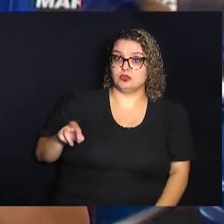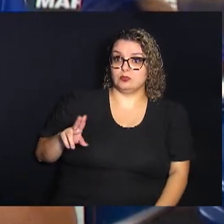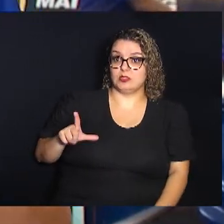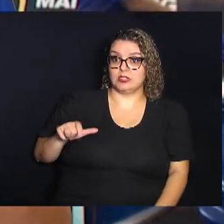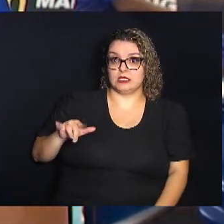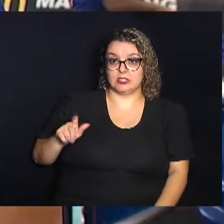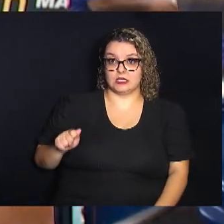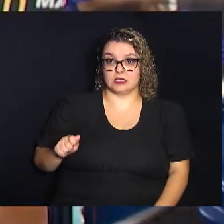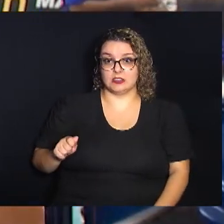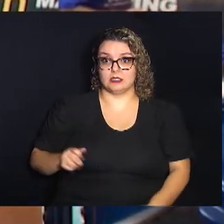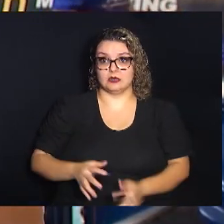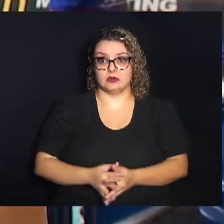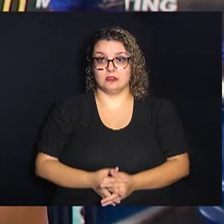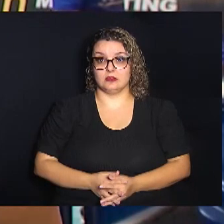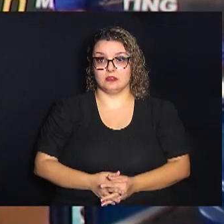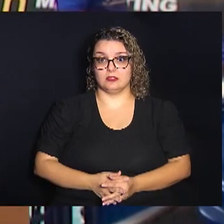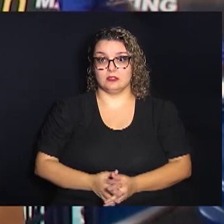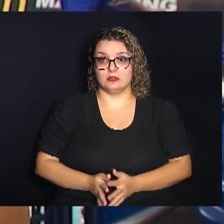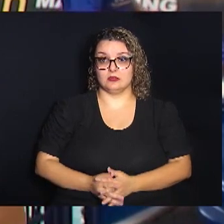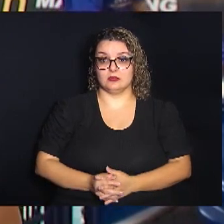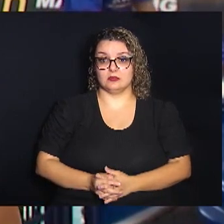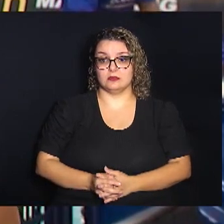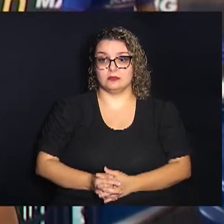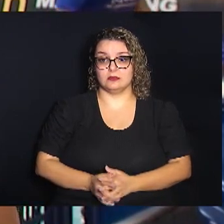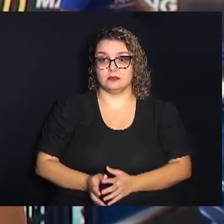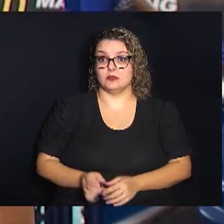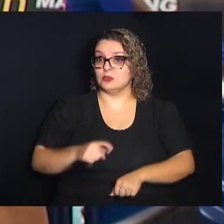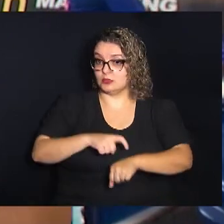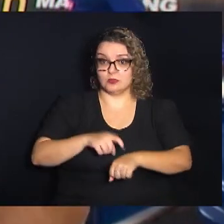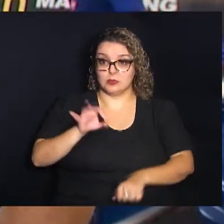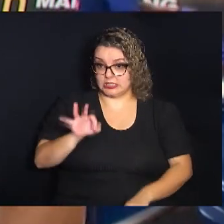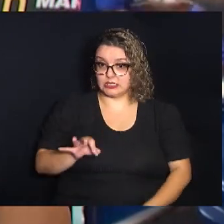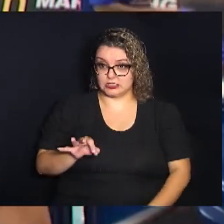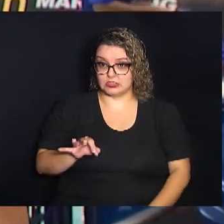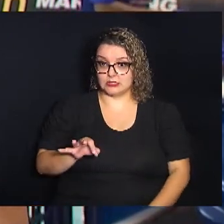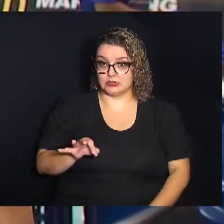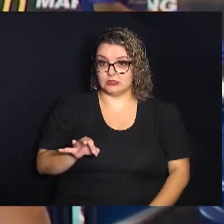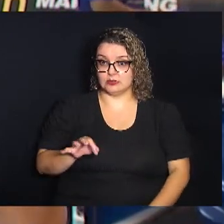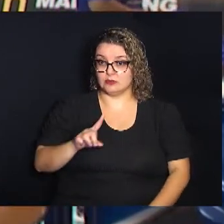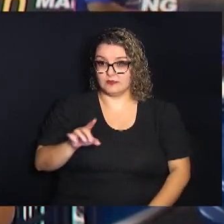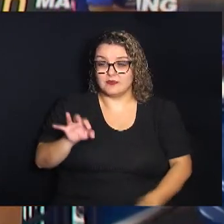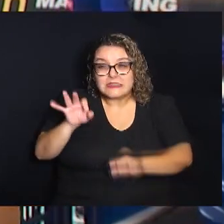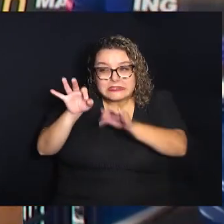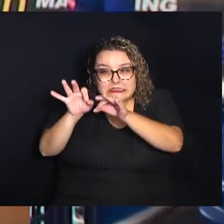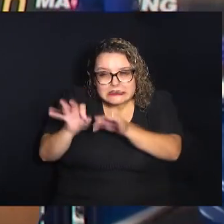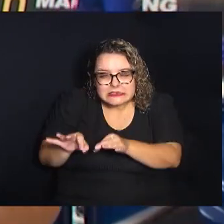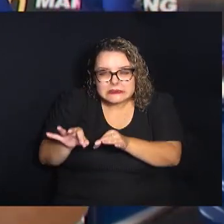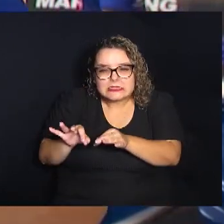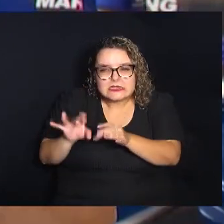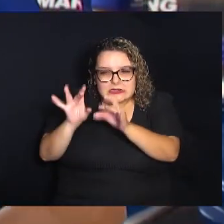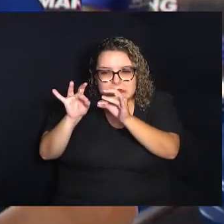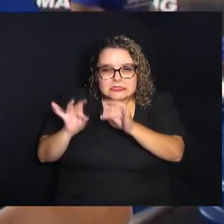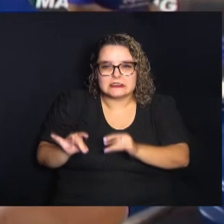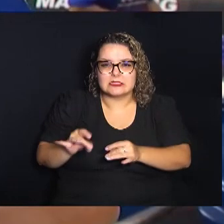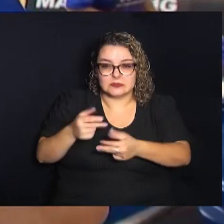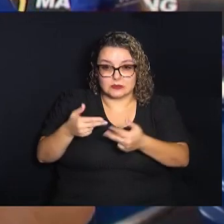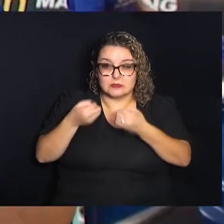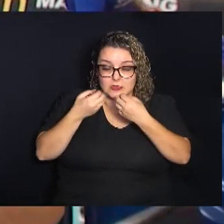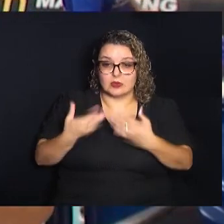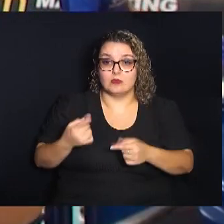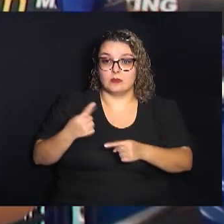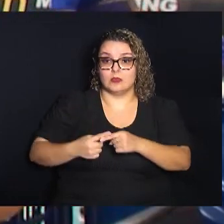onde você não faz nos momentos certos, não faz certinho, não faz as coisas bem. Qualquer